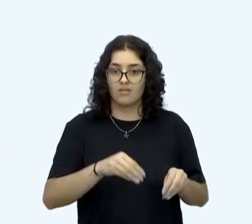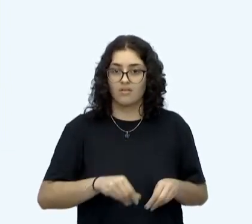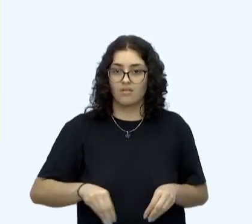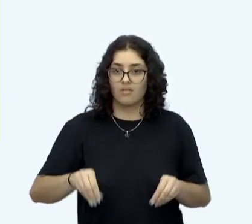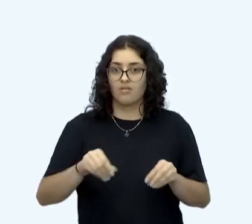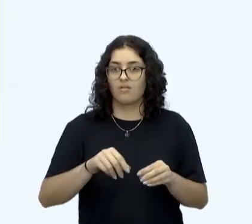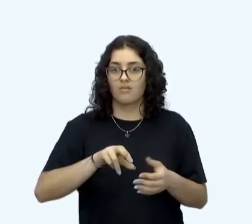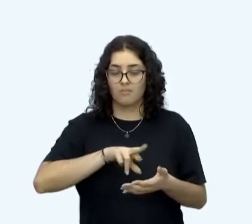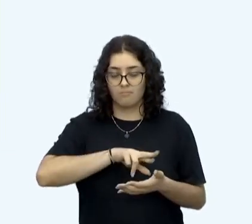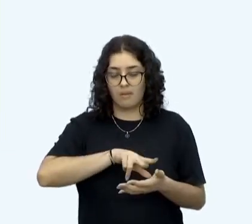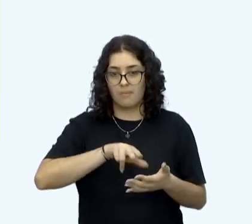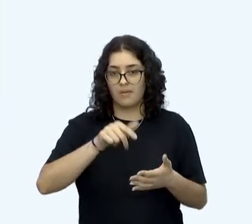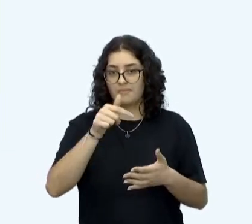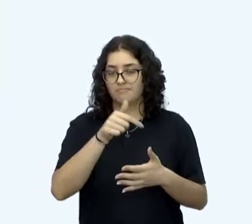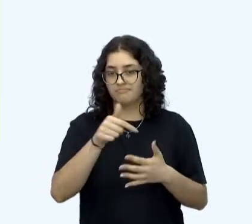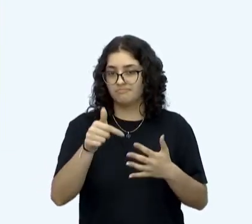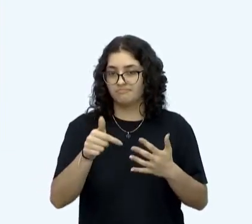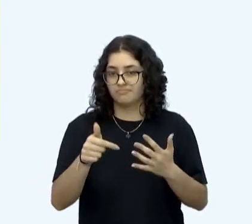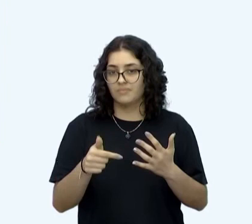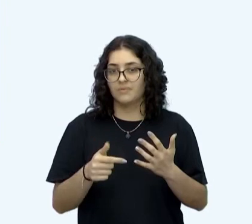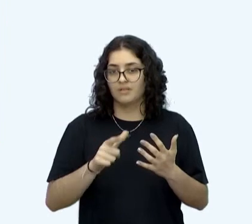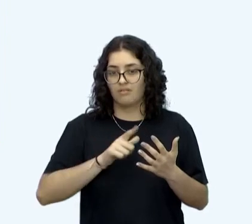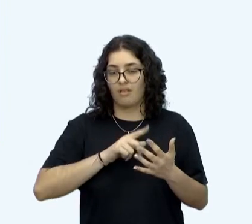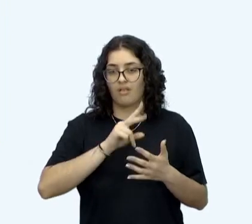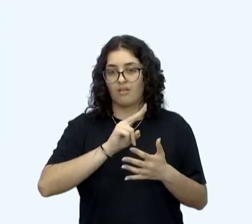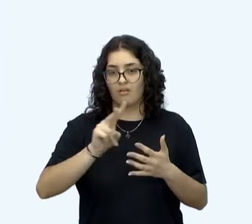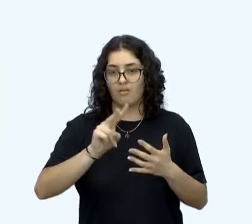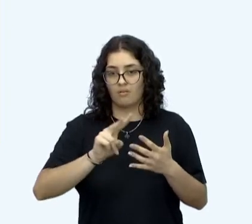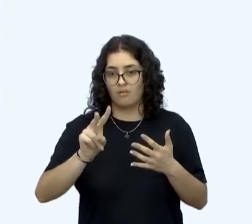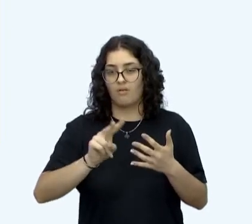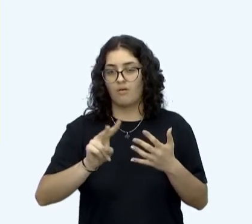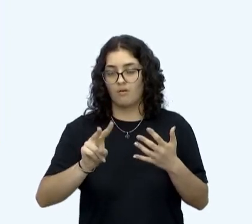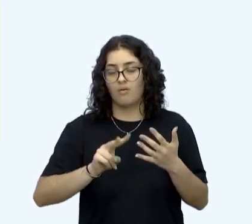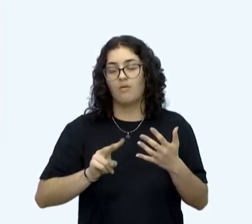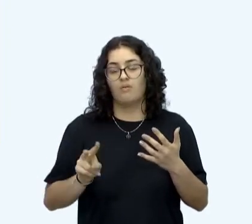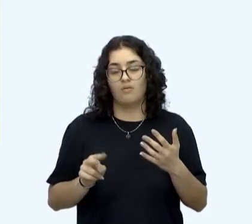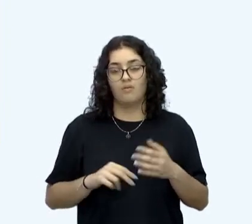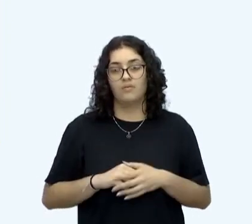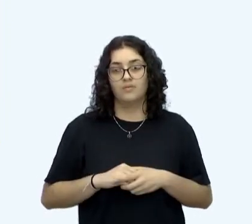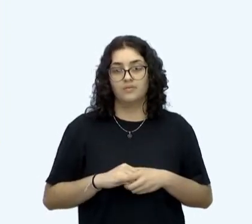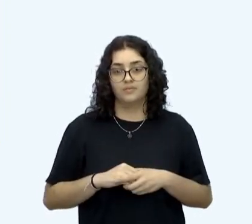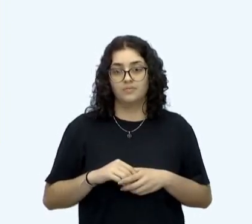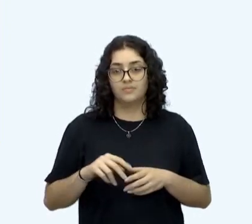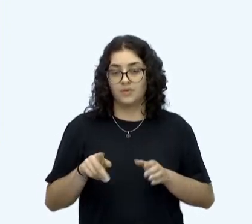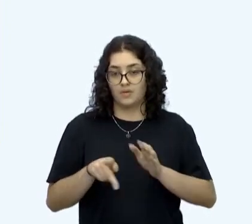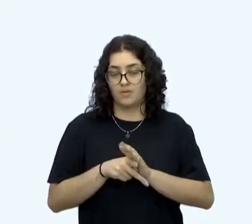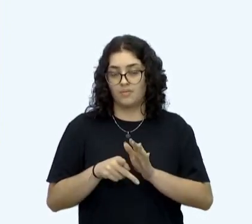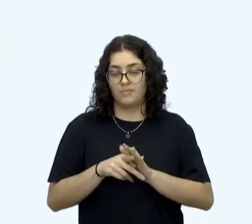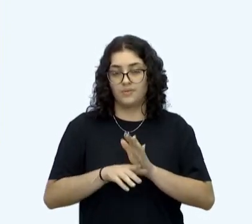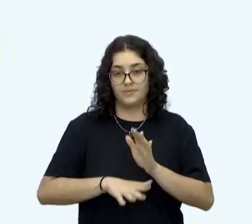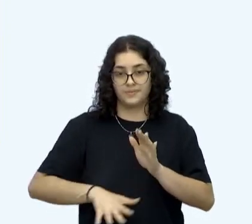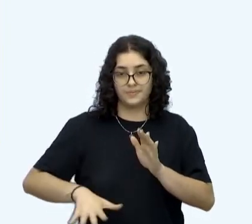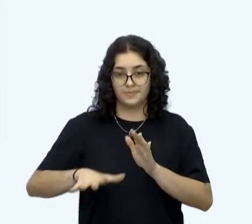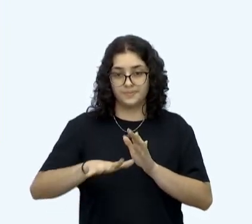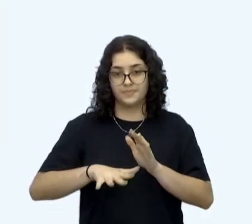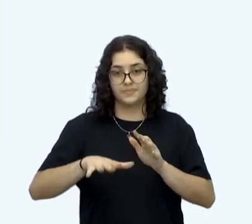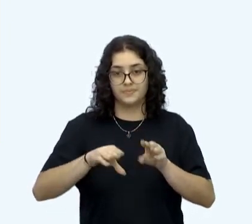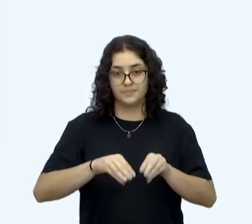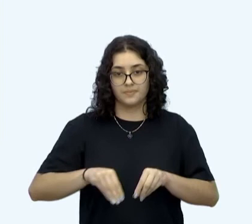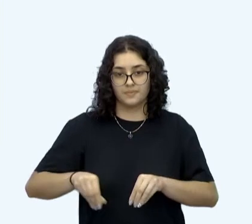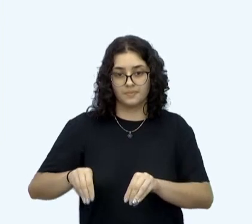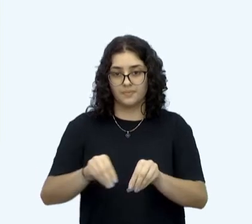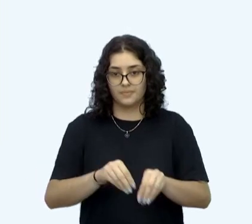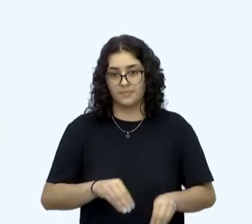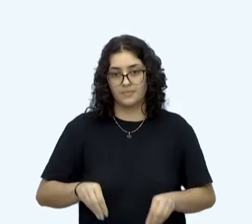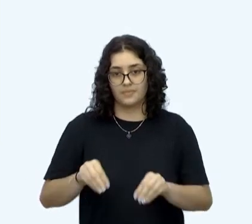Nitrogênio, fósforo, micronutriente, cálcio, magnésio e potássio. A matéria orgânica, o conteúdo que